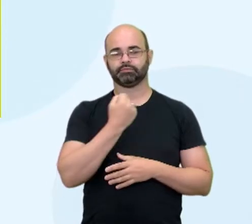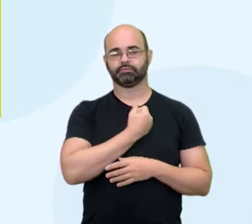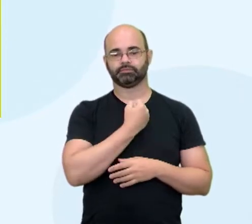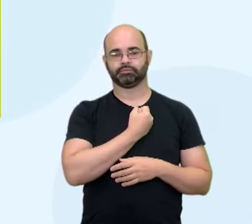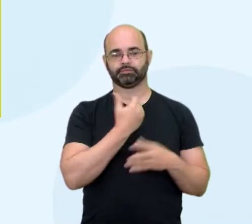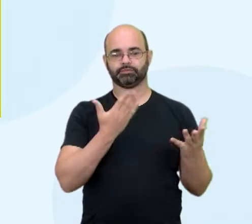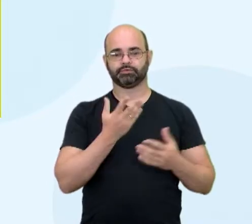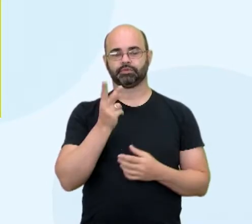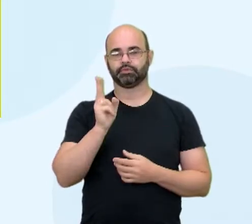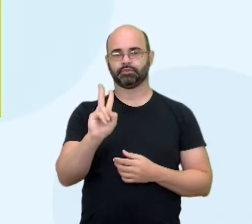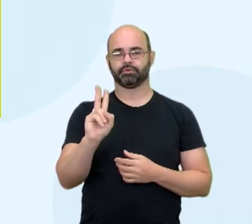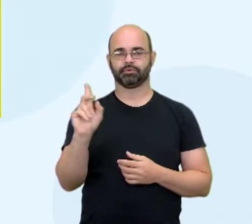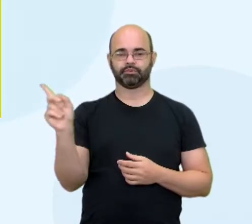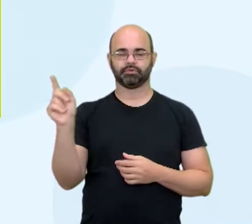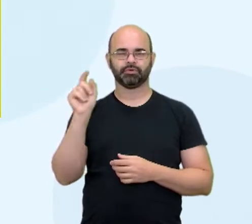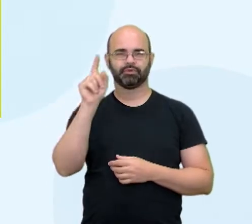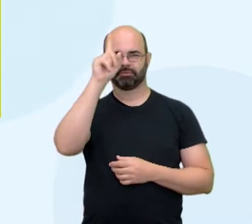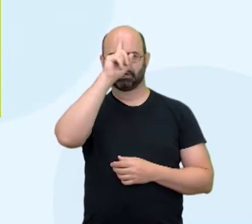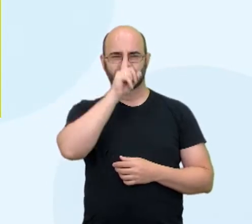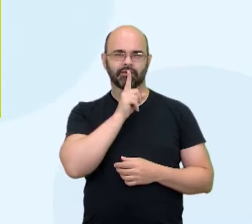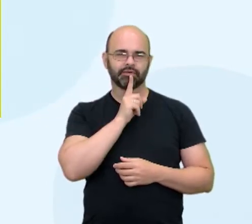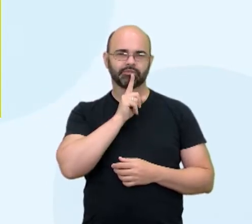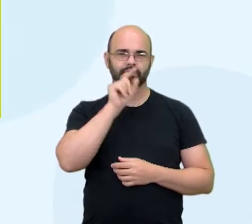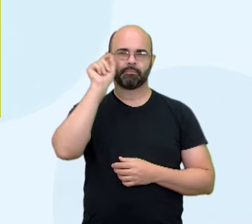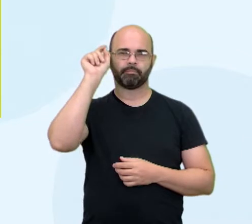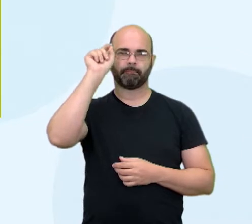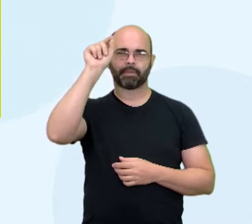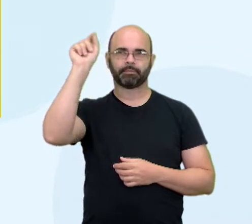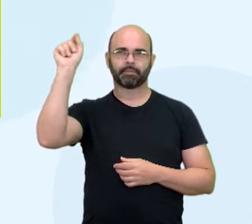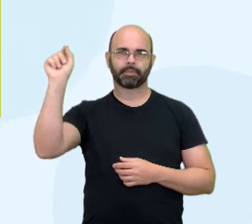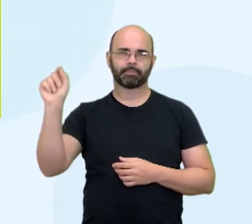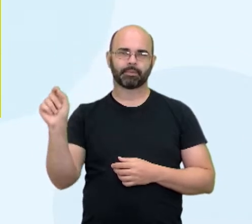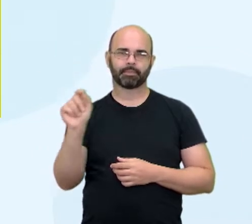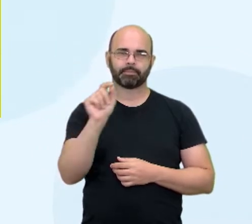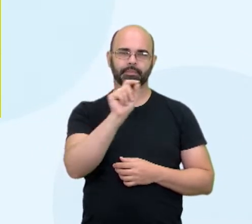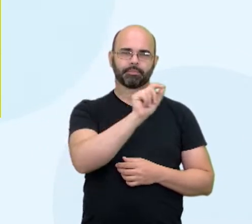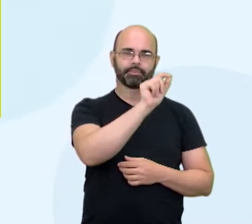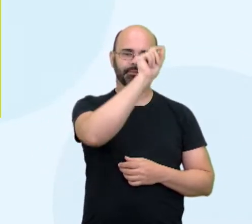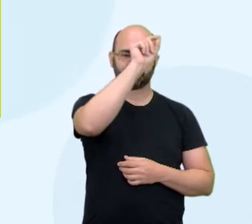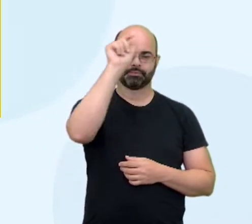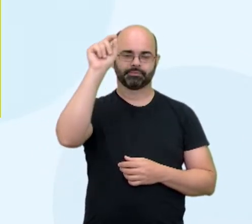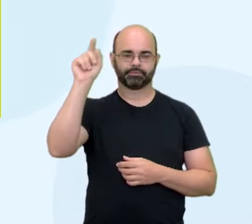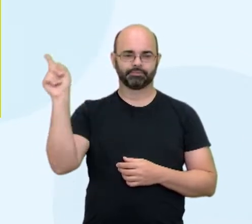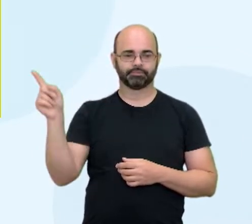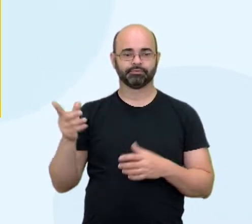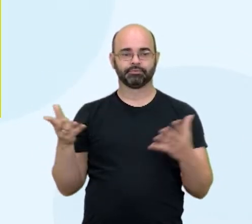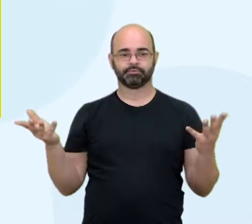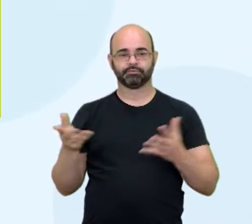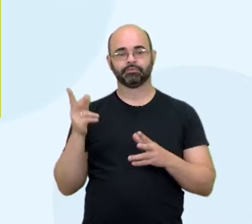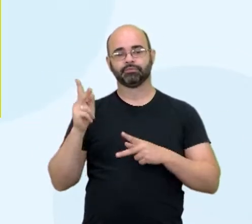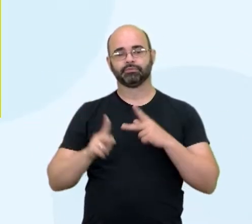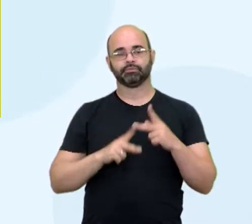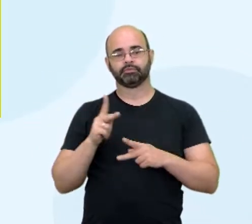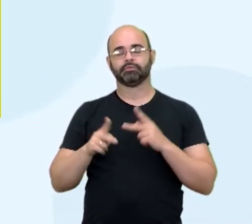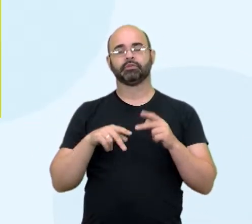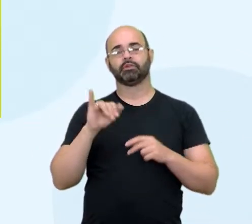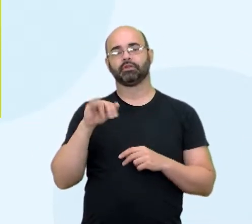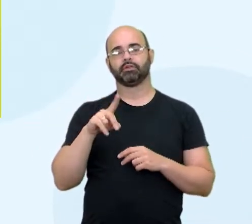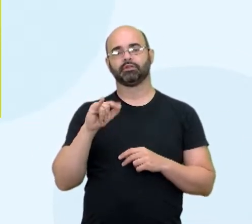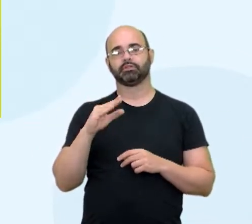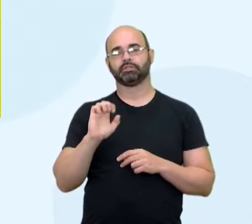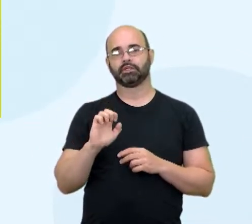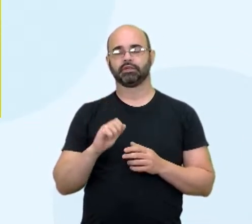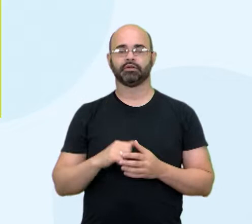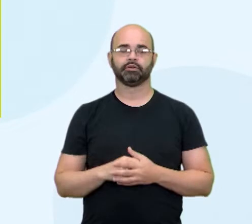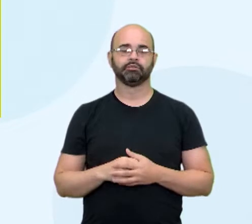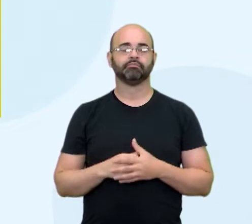né? Descrita aí, pontilhada em amarelo. E o que componente curricular? Ó, estamos aí no população em índices. O que se